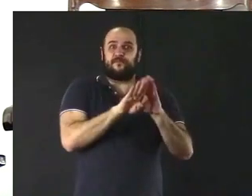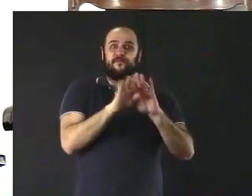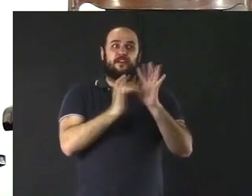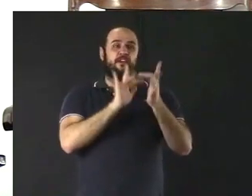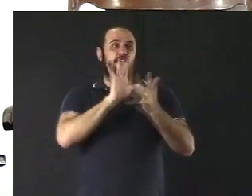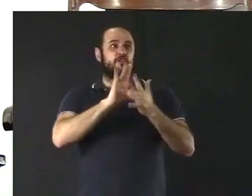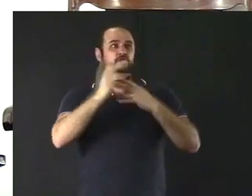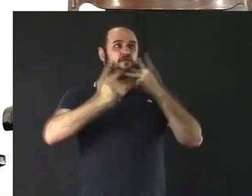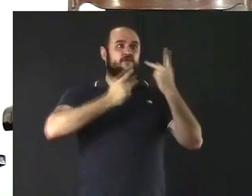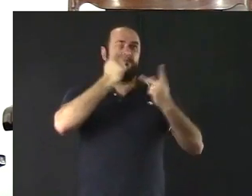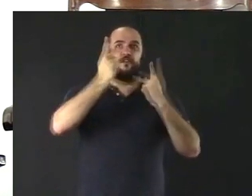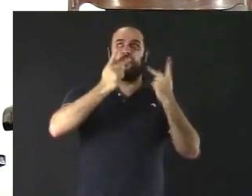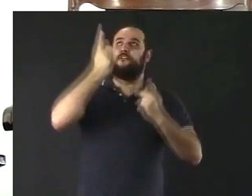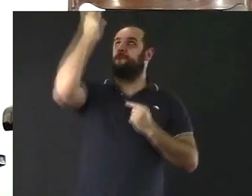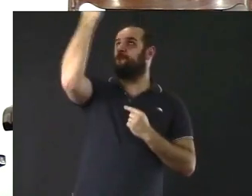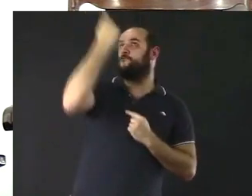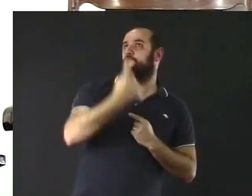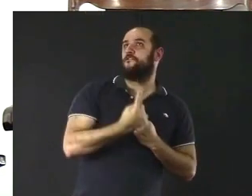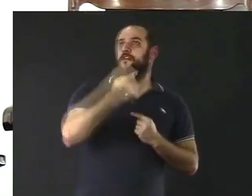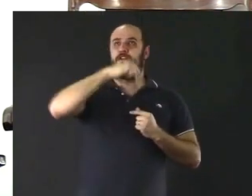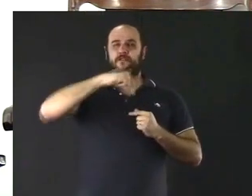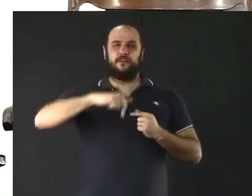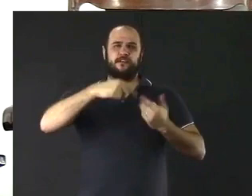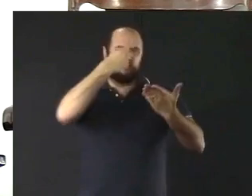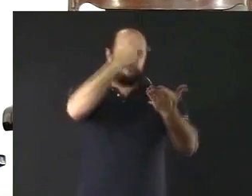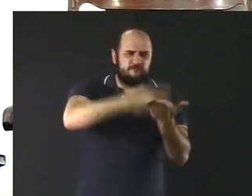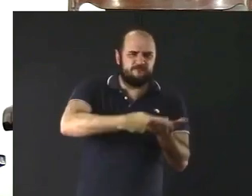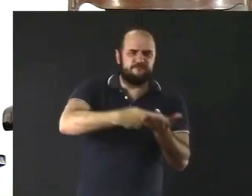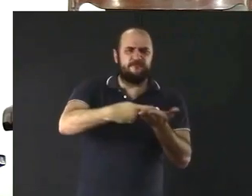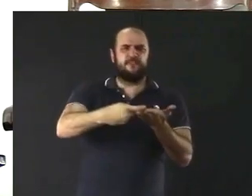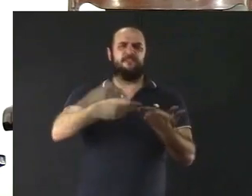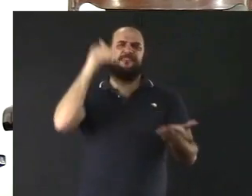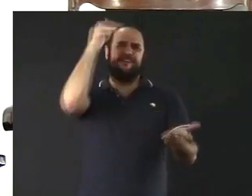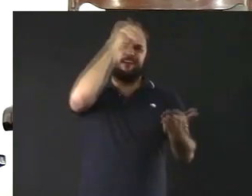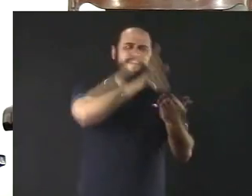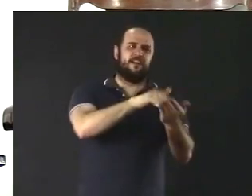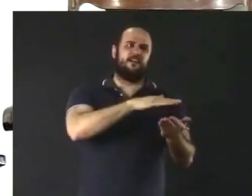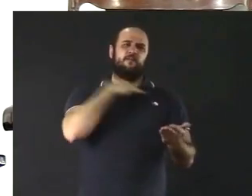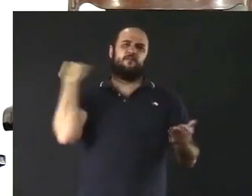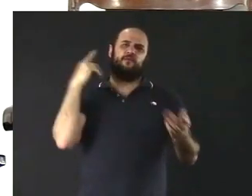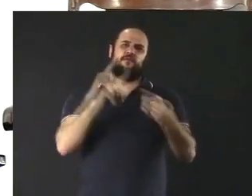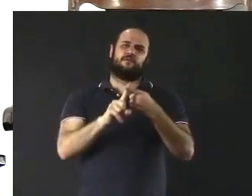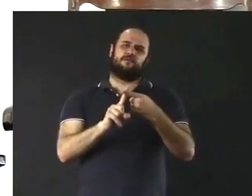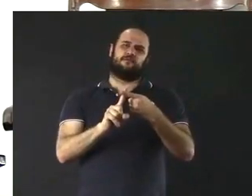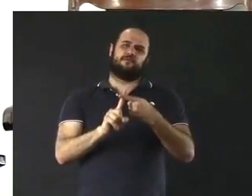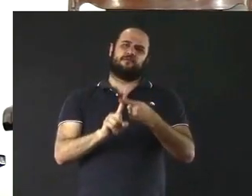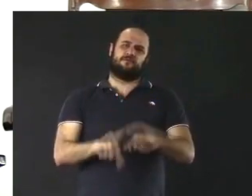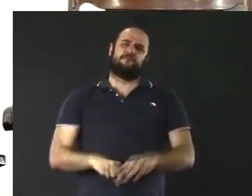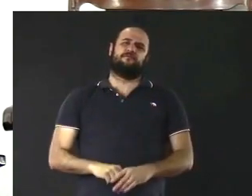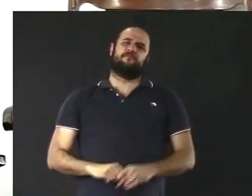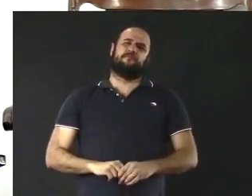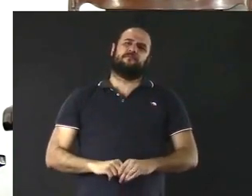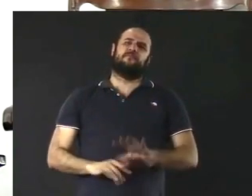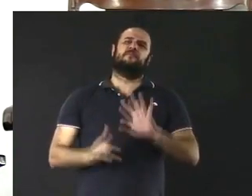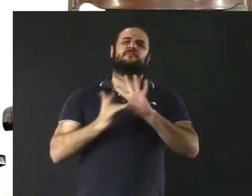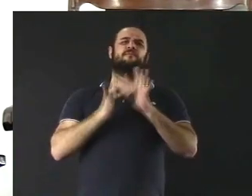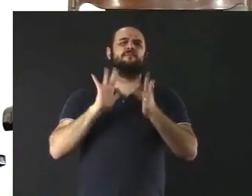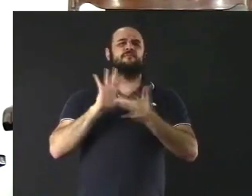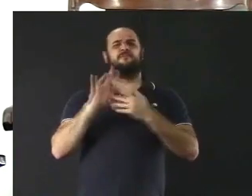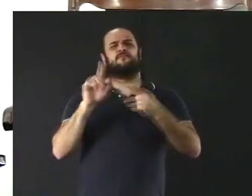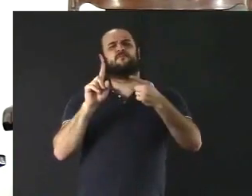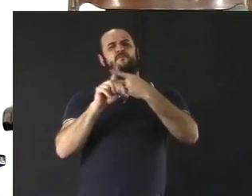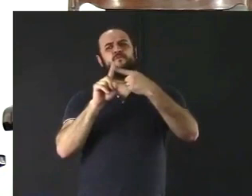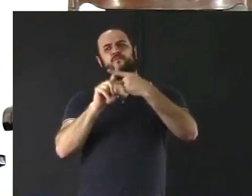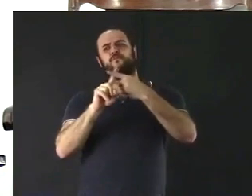então assume a forma de servo, se humilha até a morte de cruz. Cristo suportou a cruz por conta